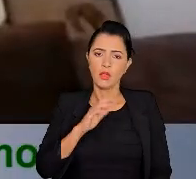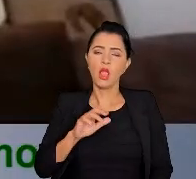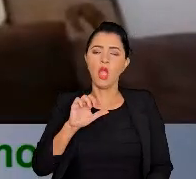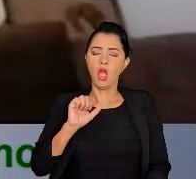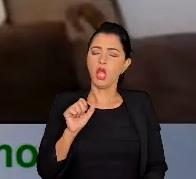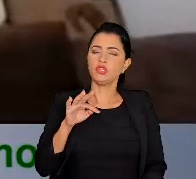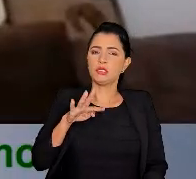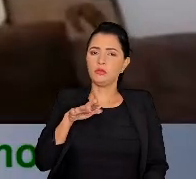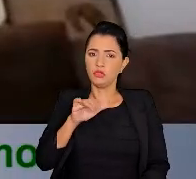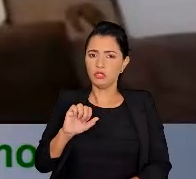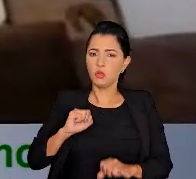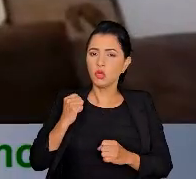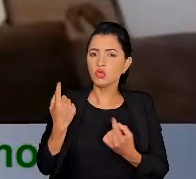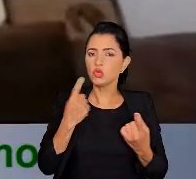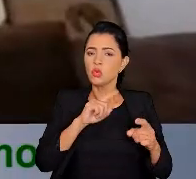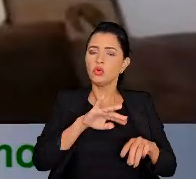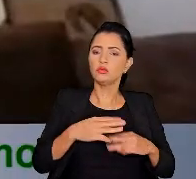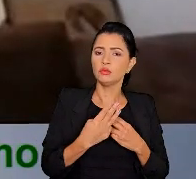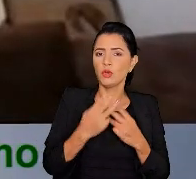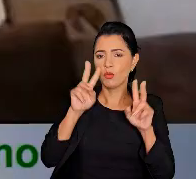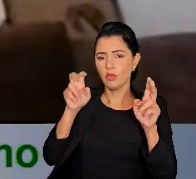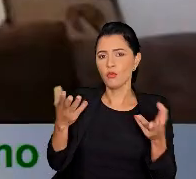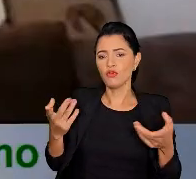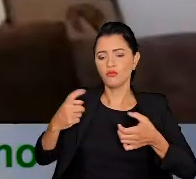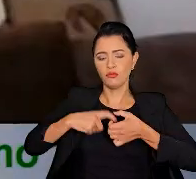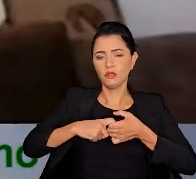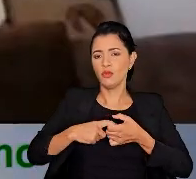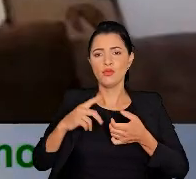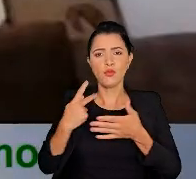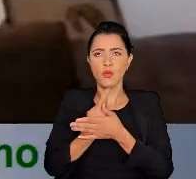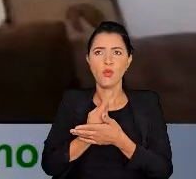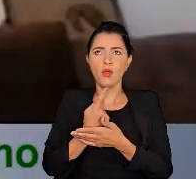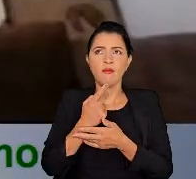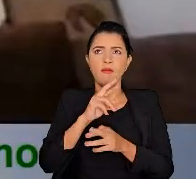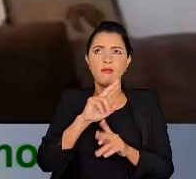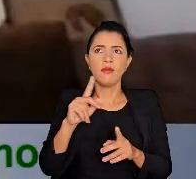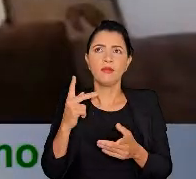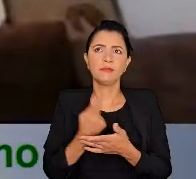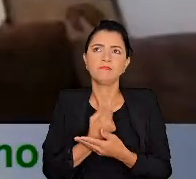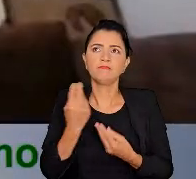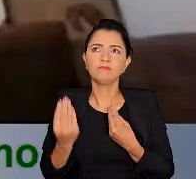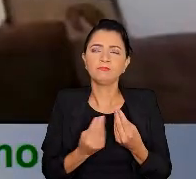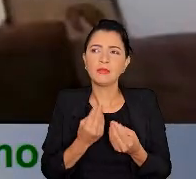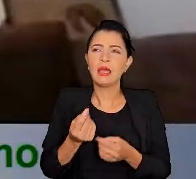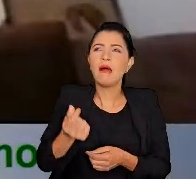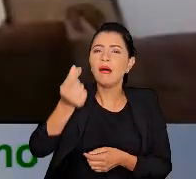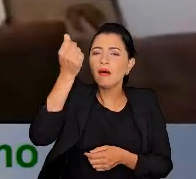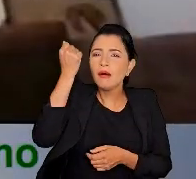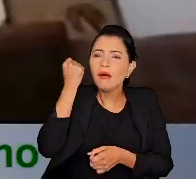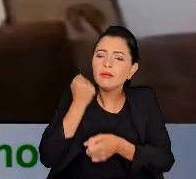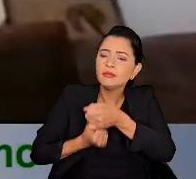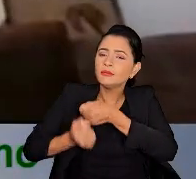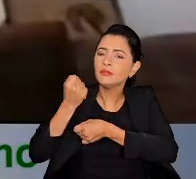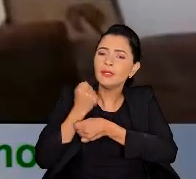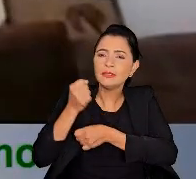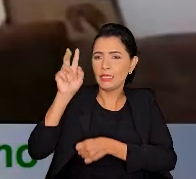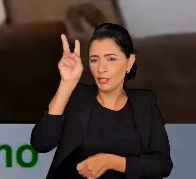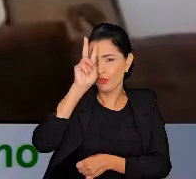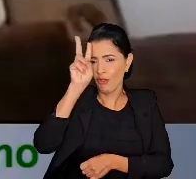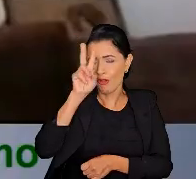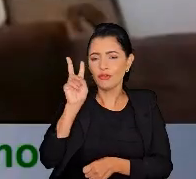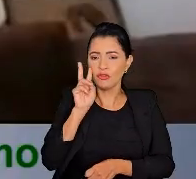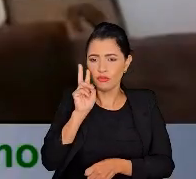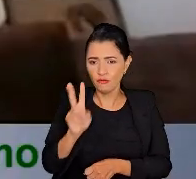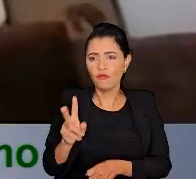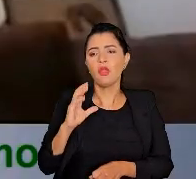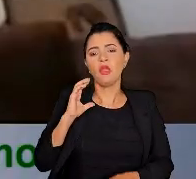para o tema aqui da nossa palestra de hoje, não é algo que aconteceu tanto tempo atrás, e historicamente a gente vê que as